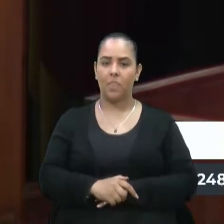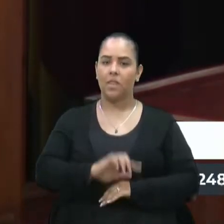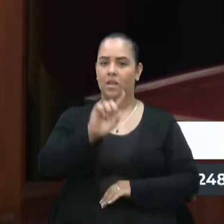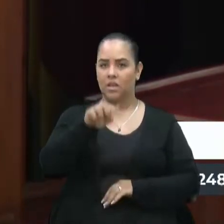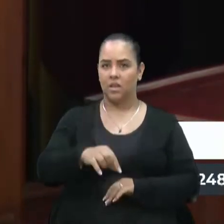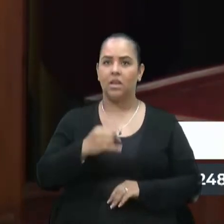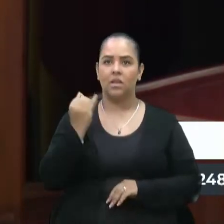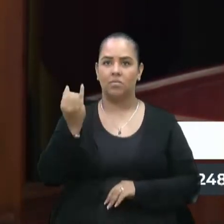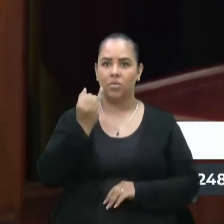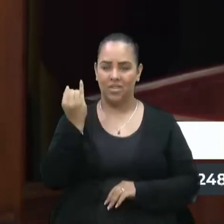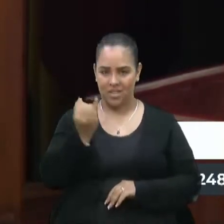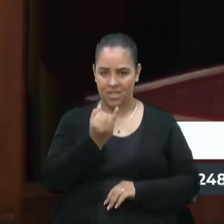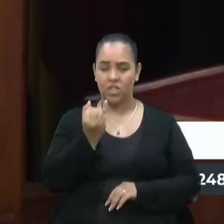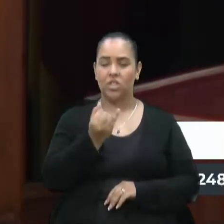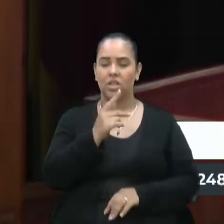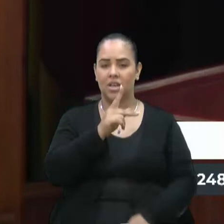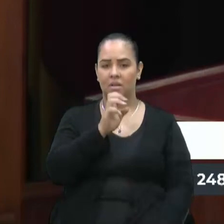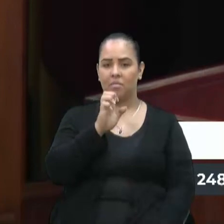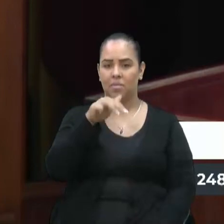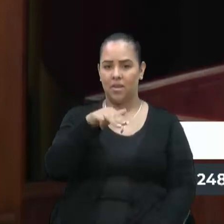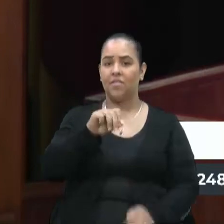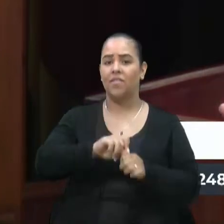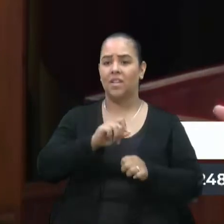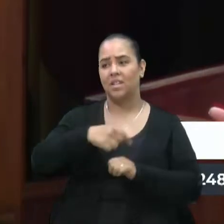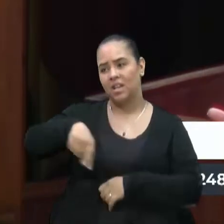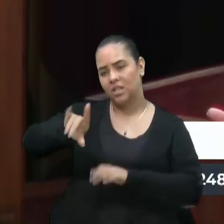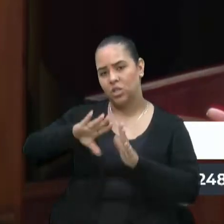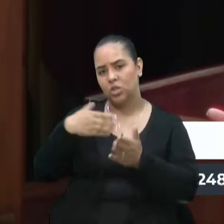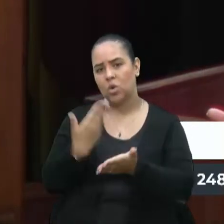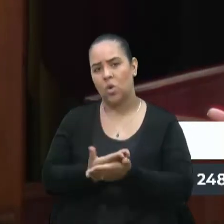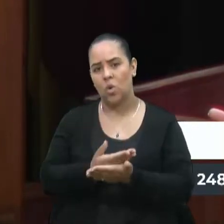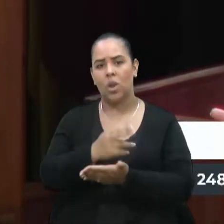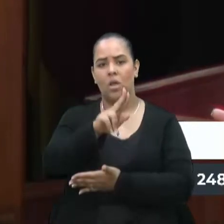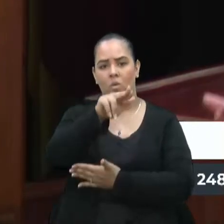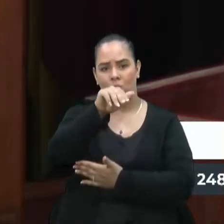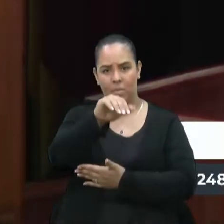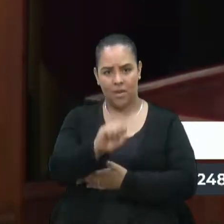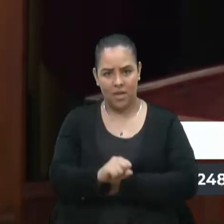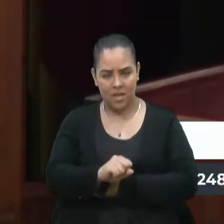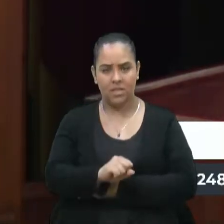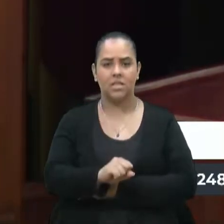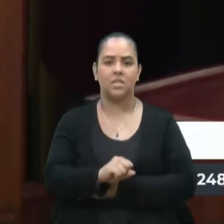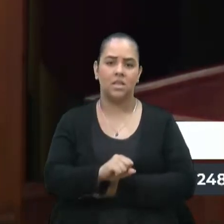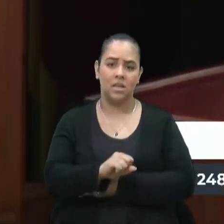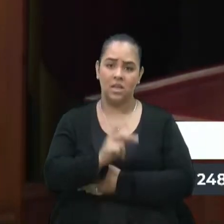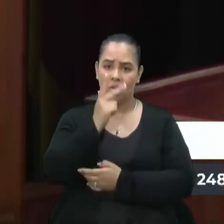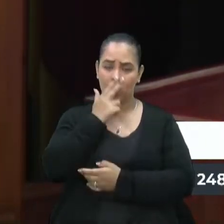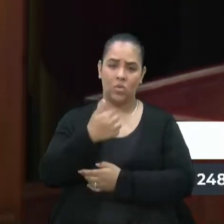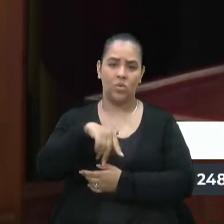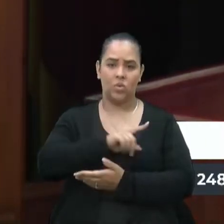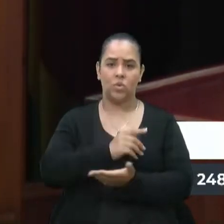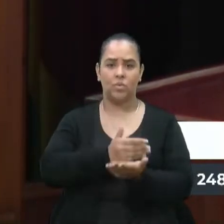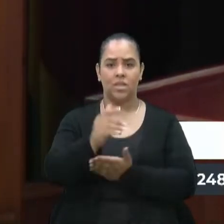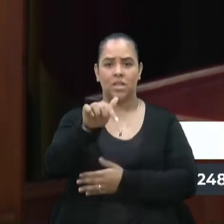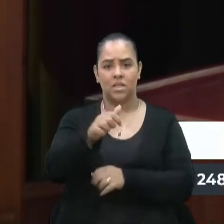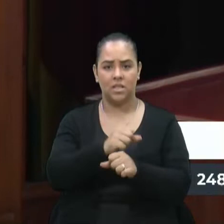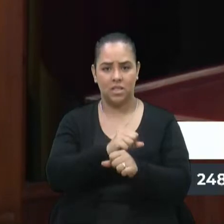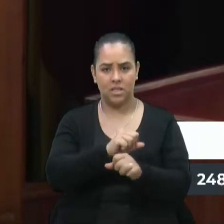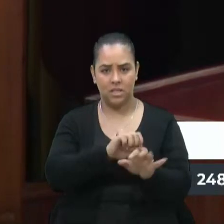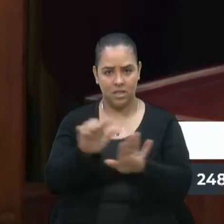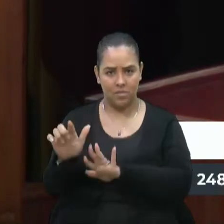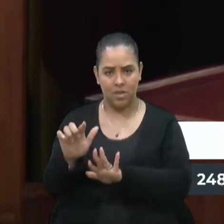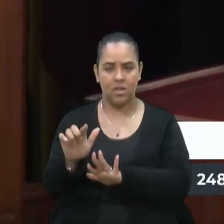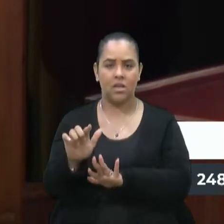que a PEN faz, indo em escolas, indo nas unidades básicas de saúde, como nós vamos começar nessa semana, a partir